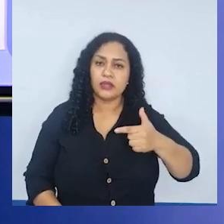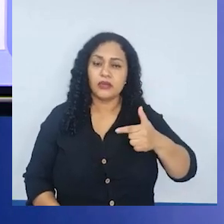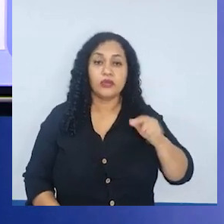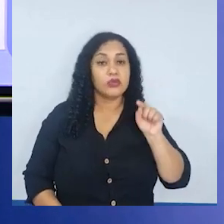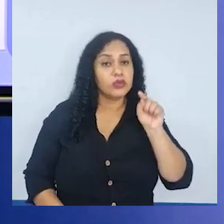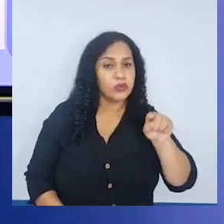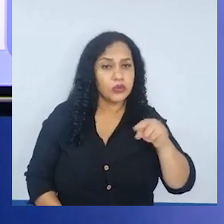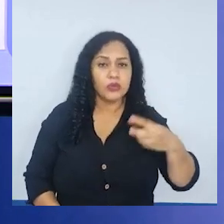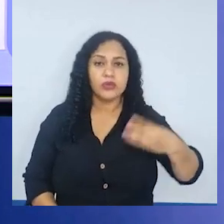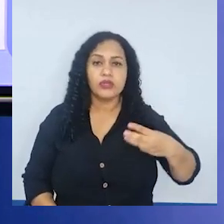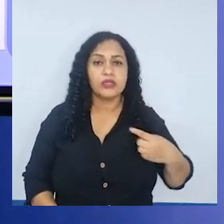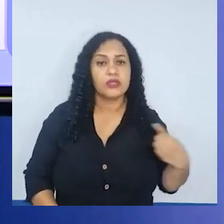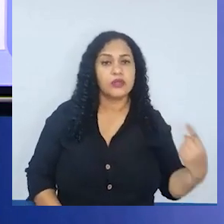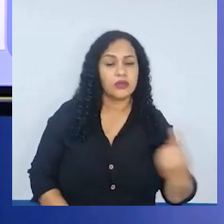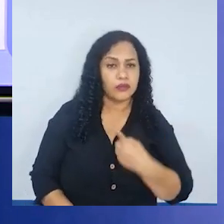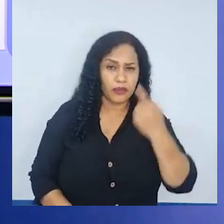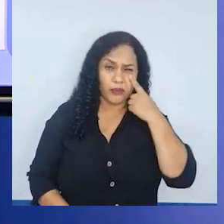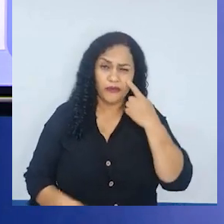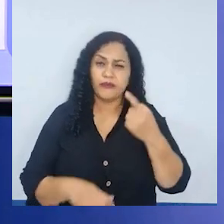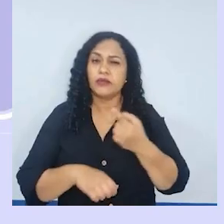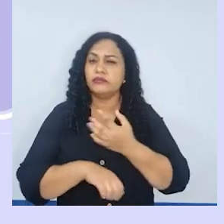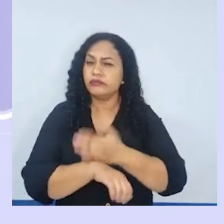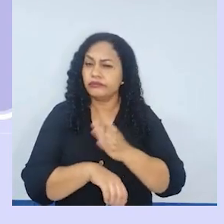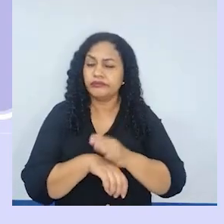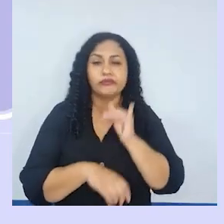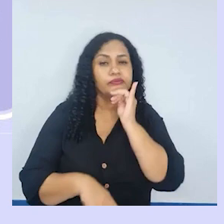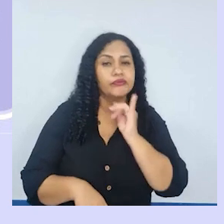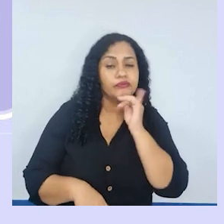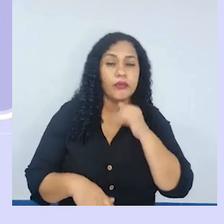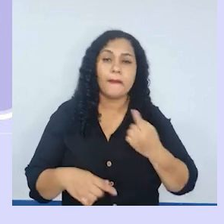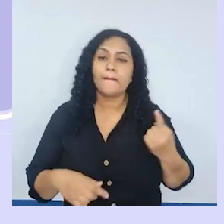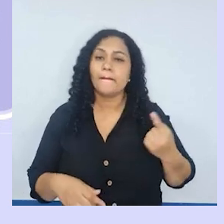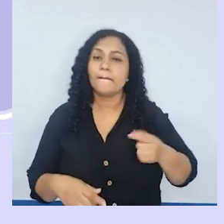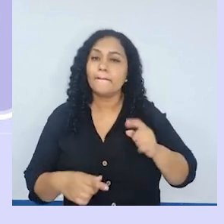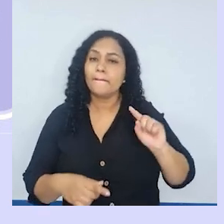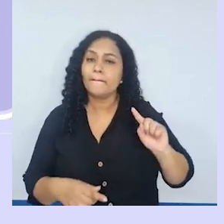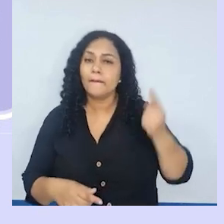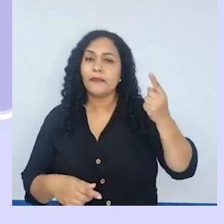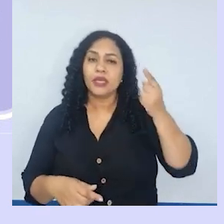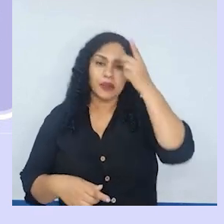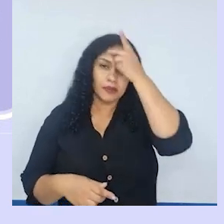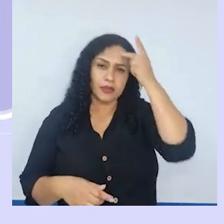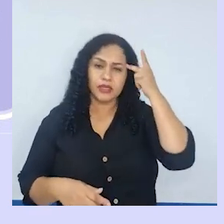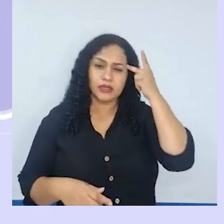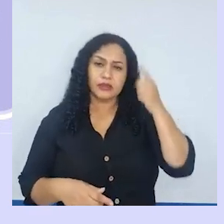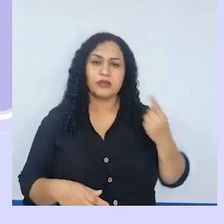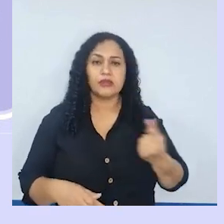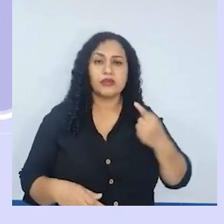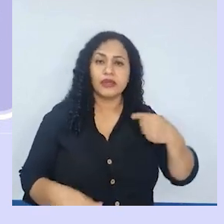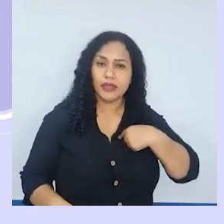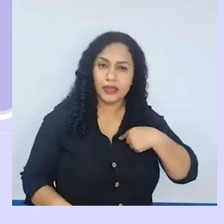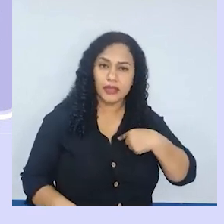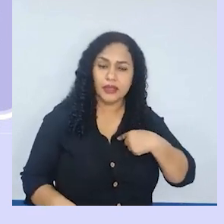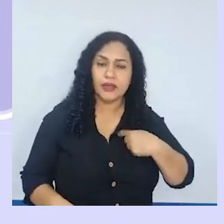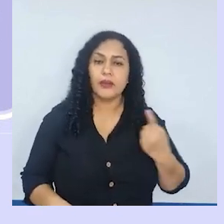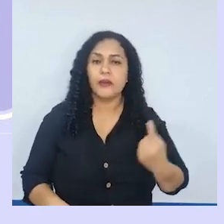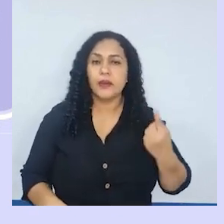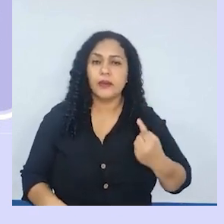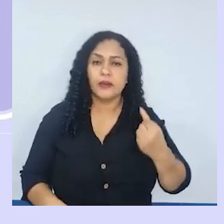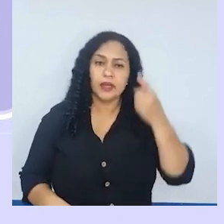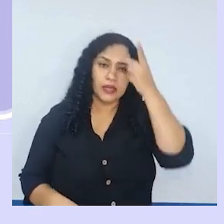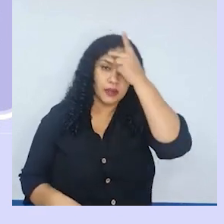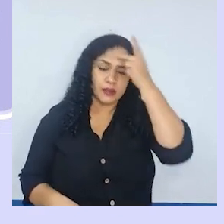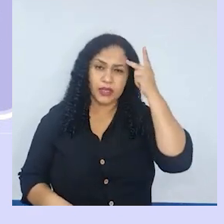Vamos analisar agora os exemplos. Olha só. Primeira pessoa do singular, eu. Primeira pessoa do plural,